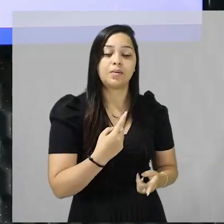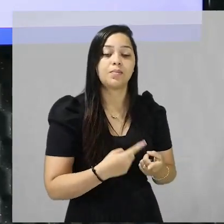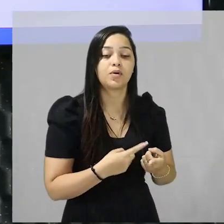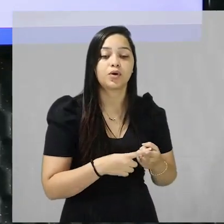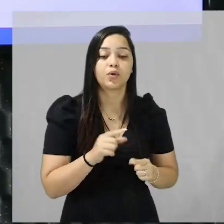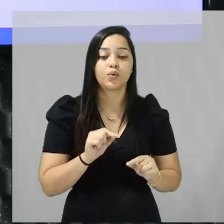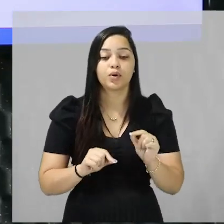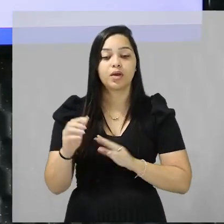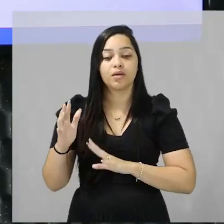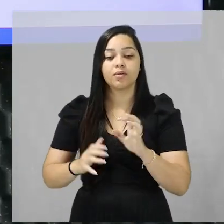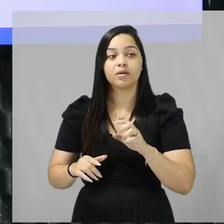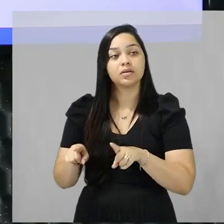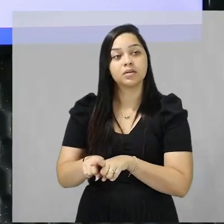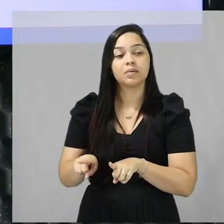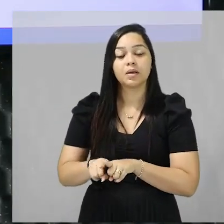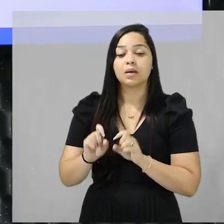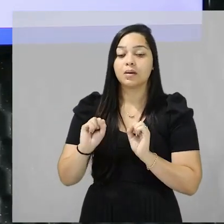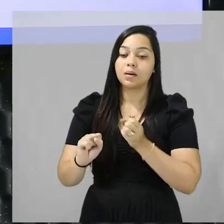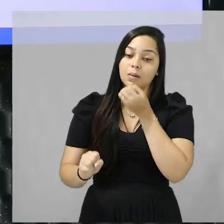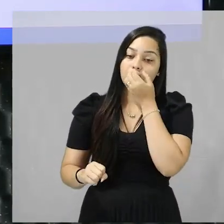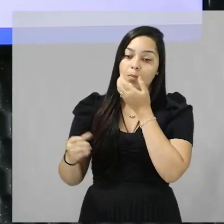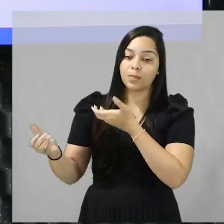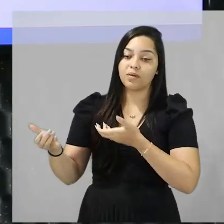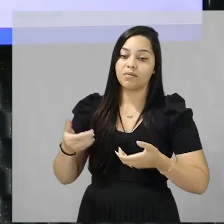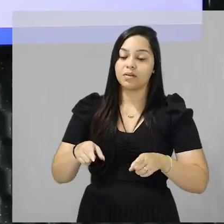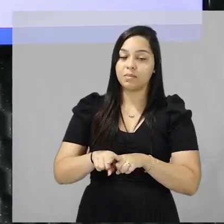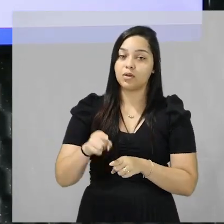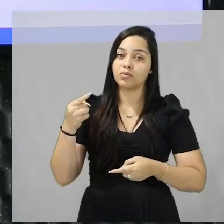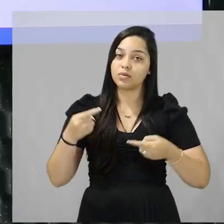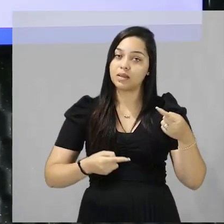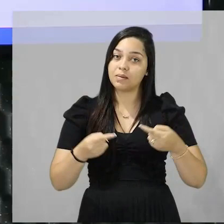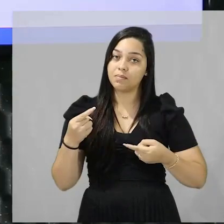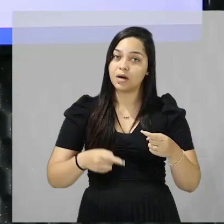o conflito ele até é bem-vindo dentro do debate,